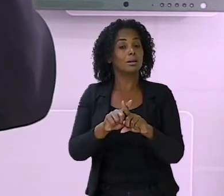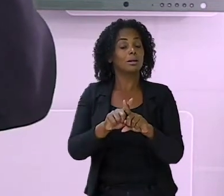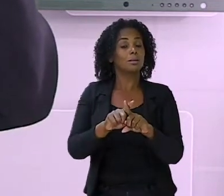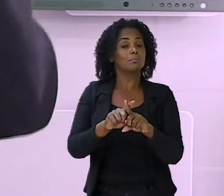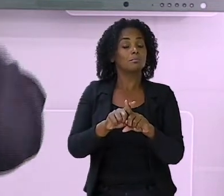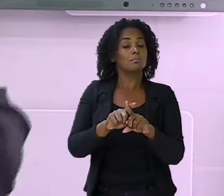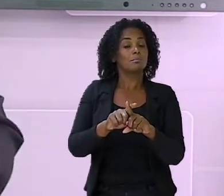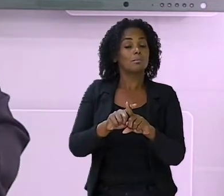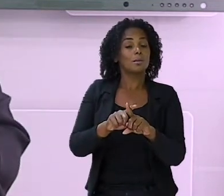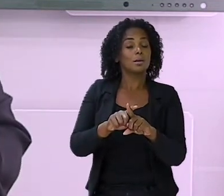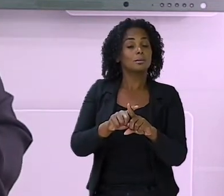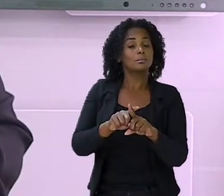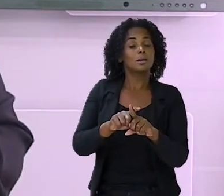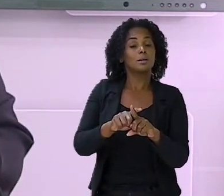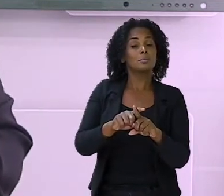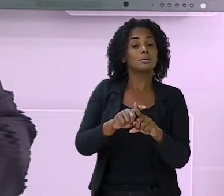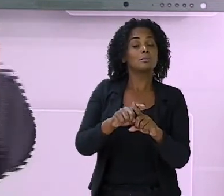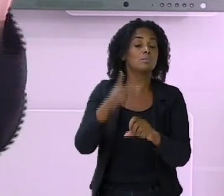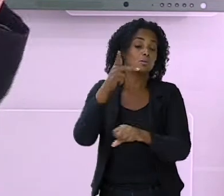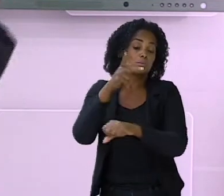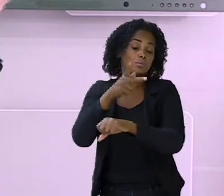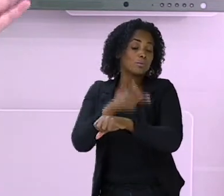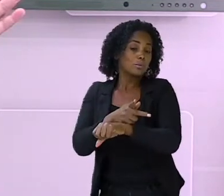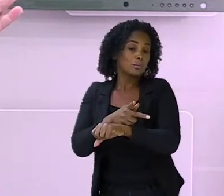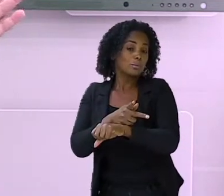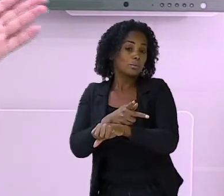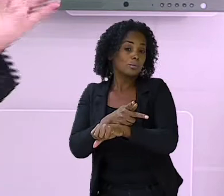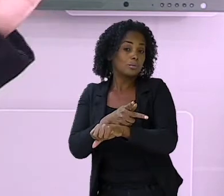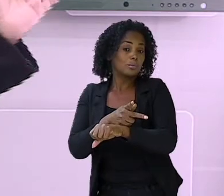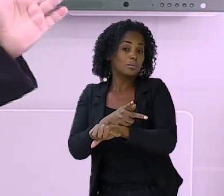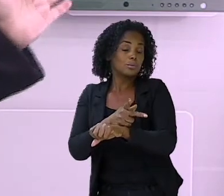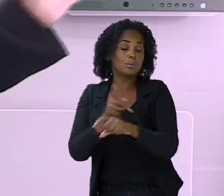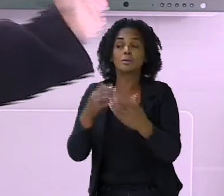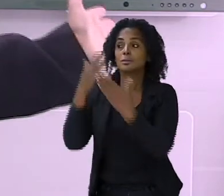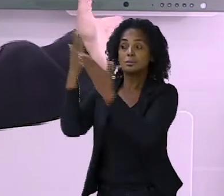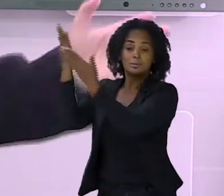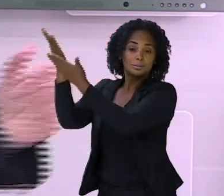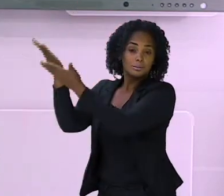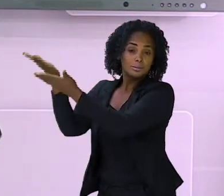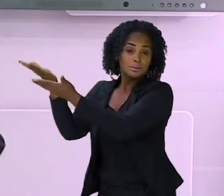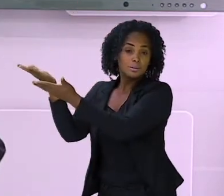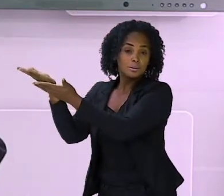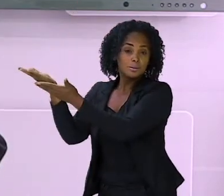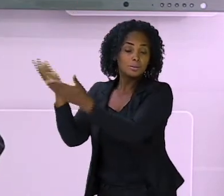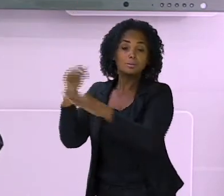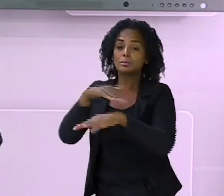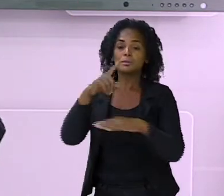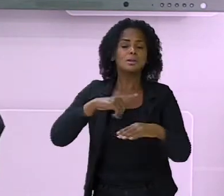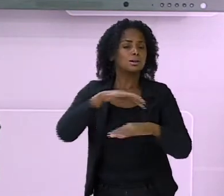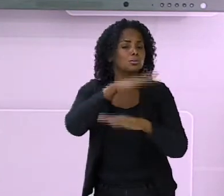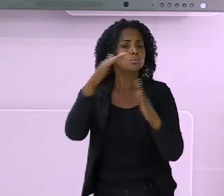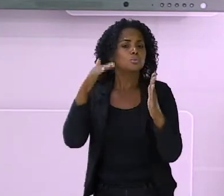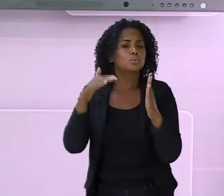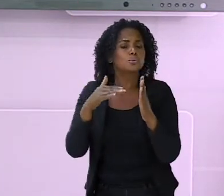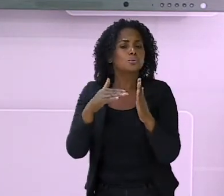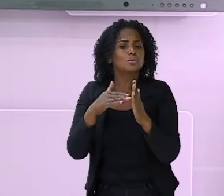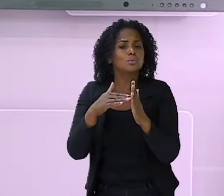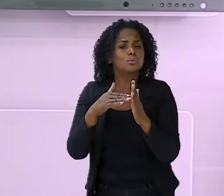de objeto? Eu tenho uma caneta, eu tenho um controle, que eu vou mudar os